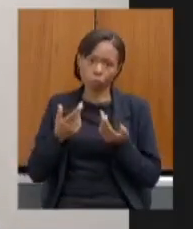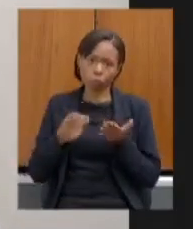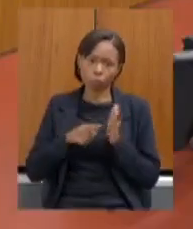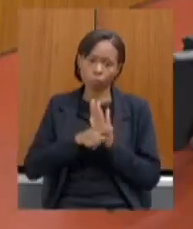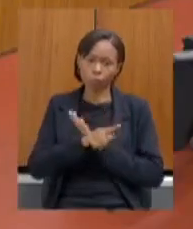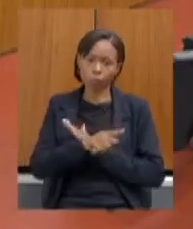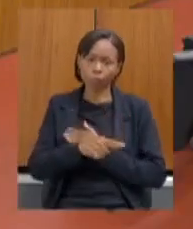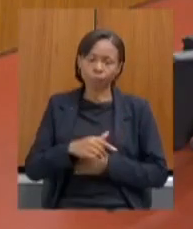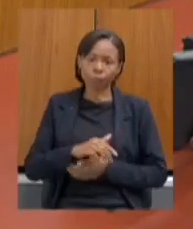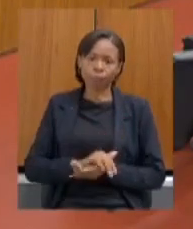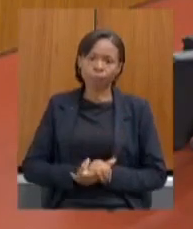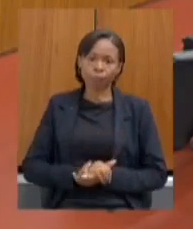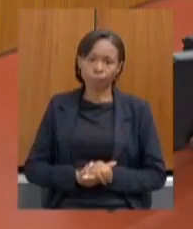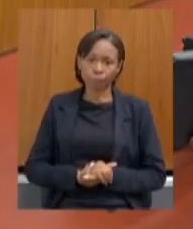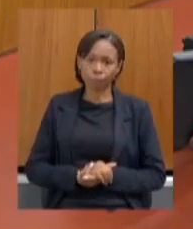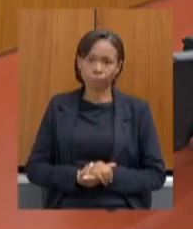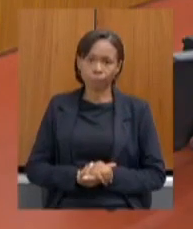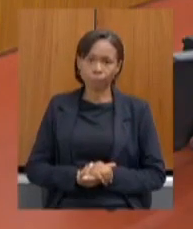Secretário.